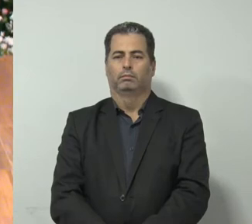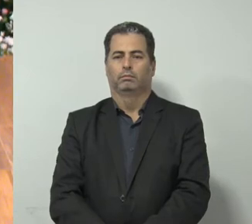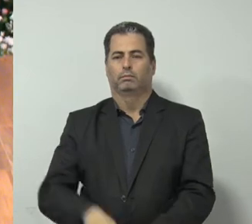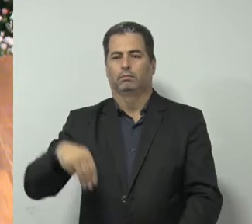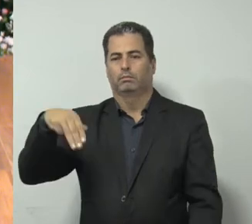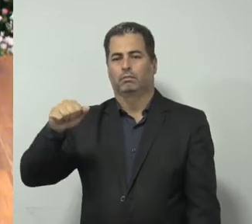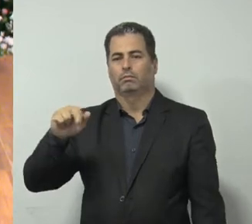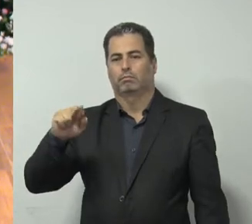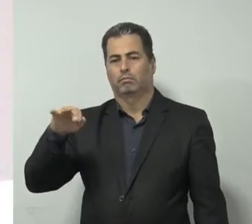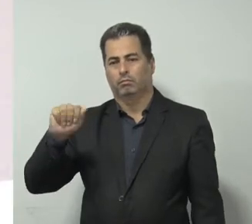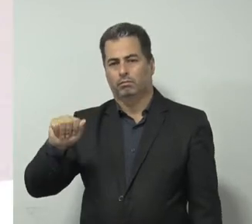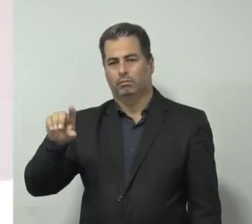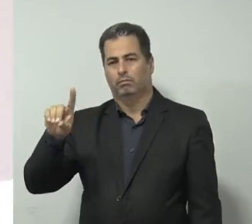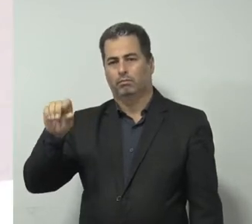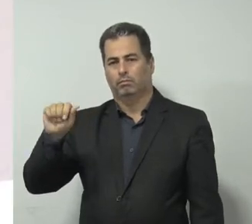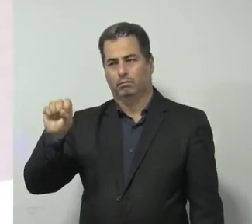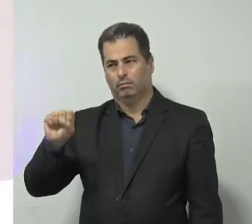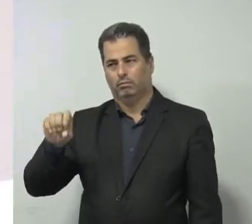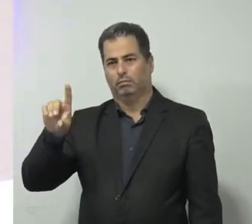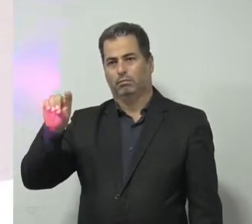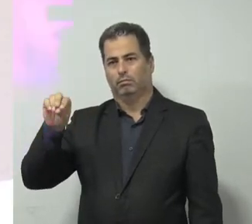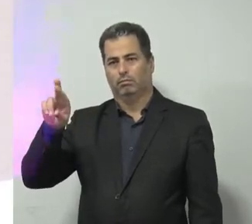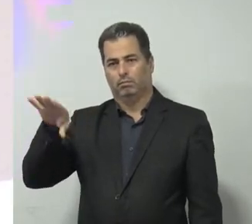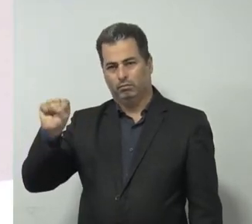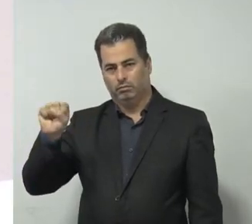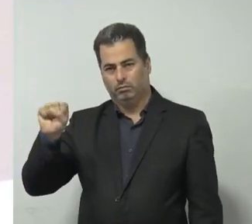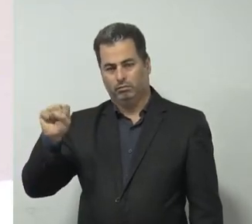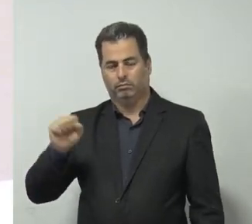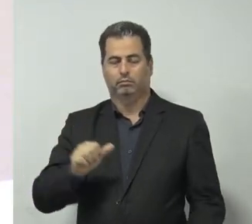Maria das Dores Santos.